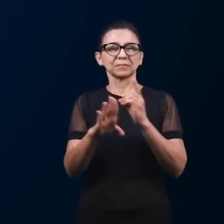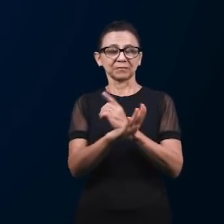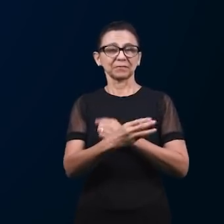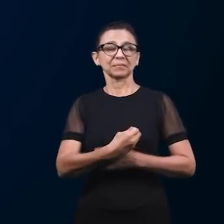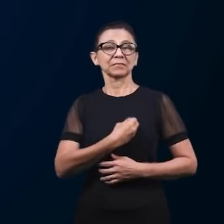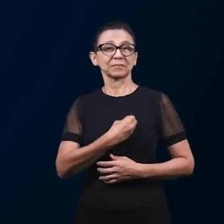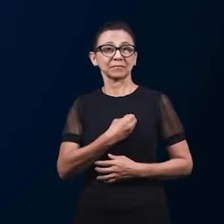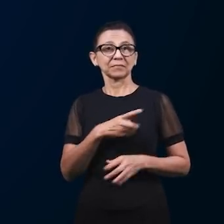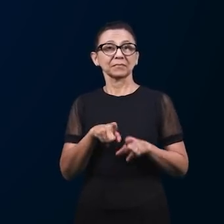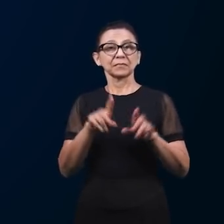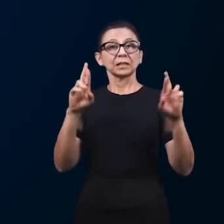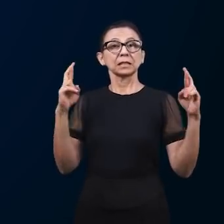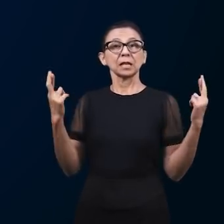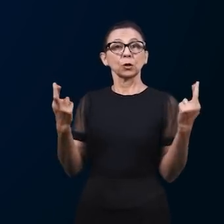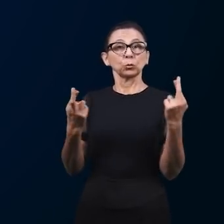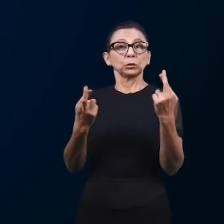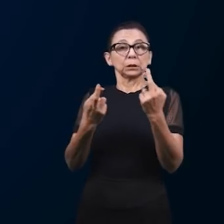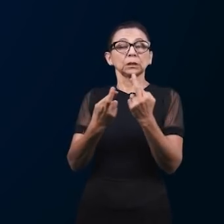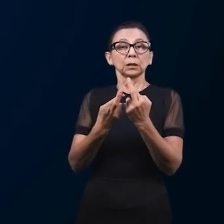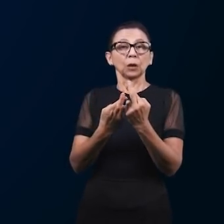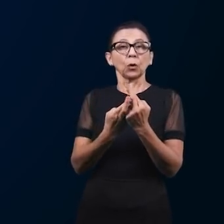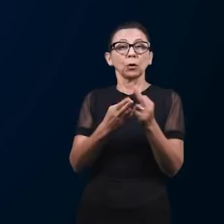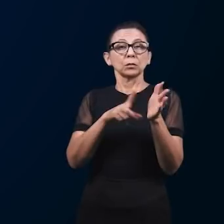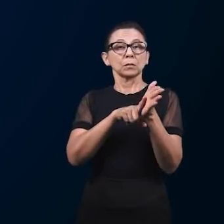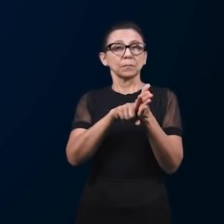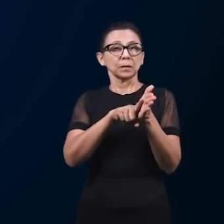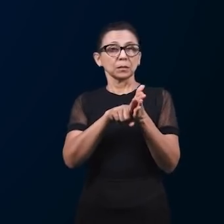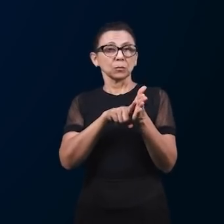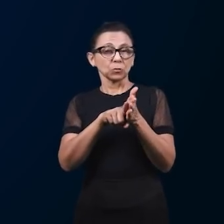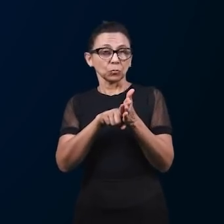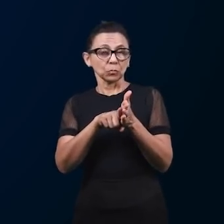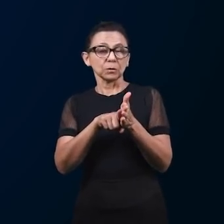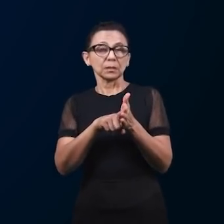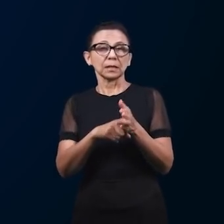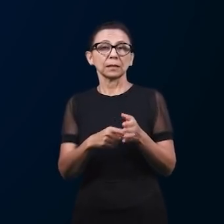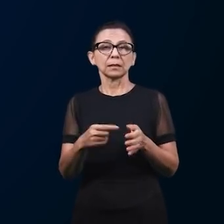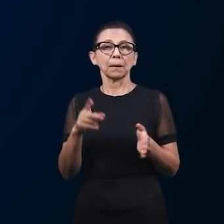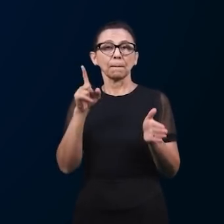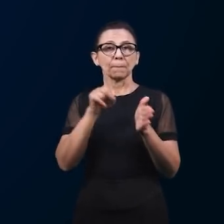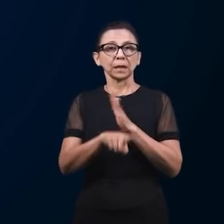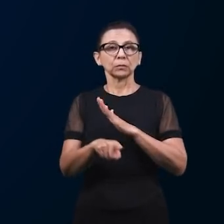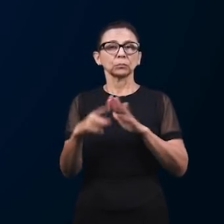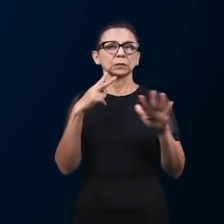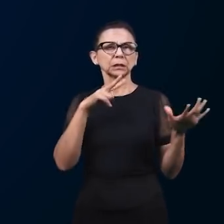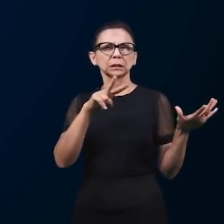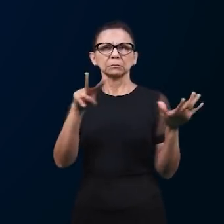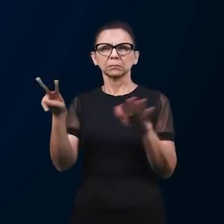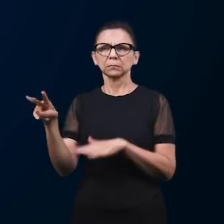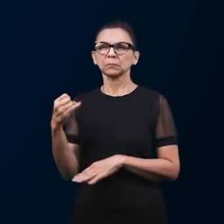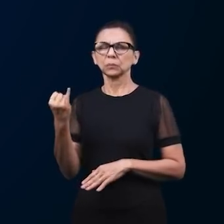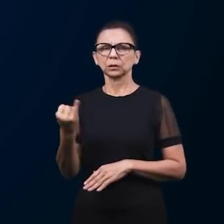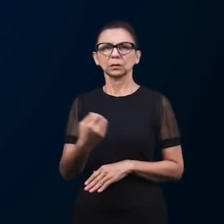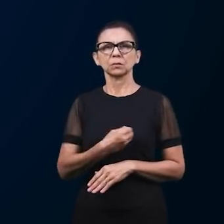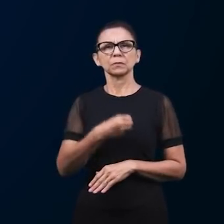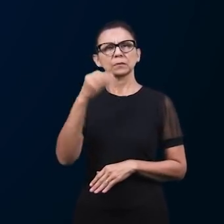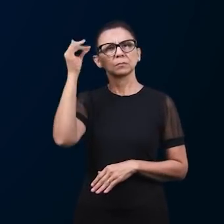e também as reuniões de busca das respostas às perguntas da semana é que tem sido muito importante para a minha vida